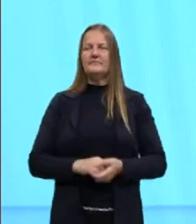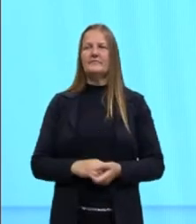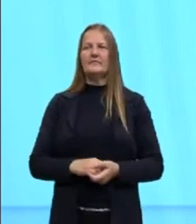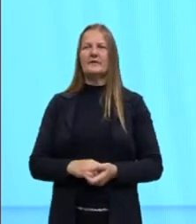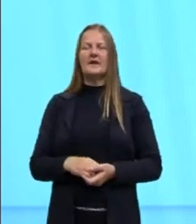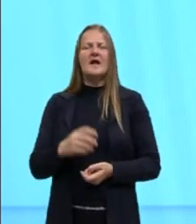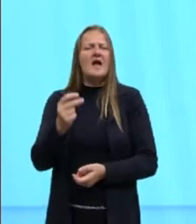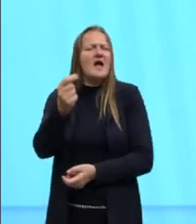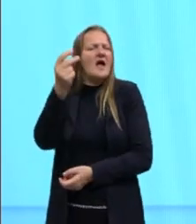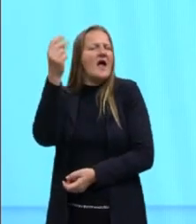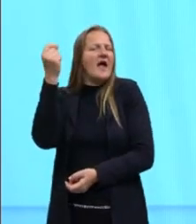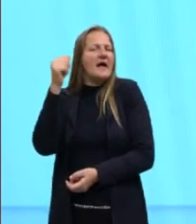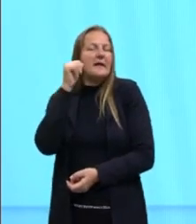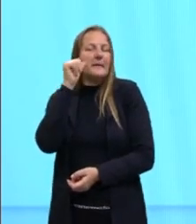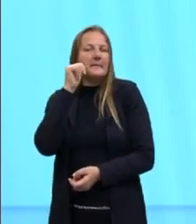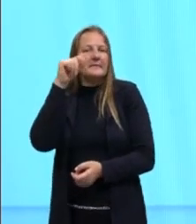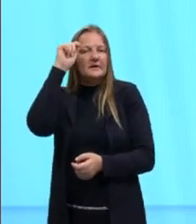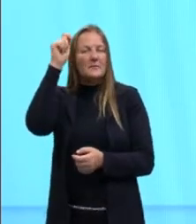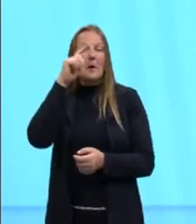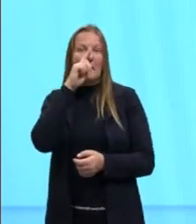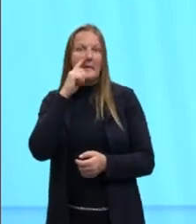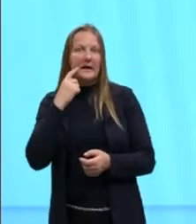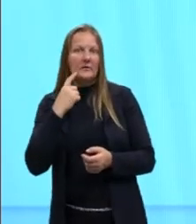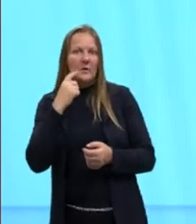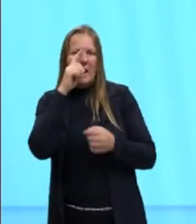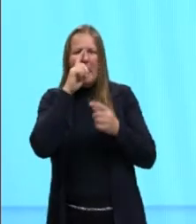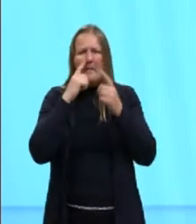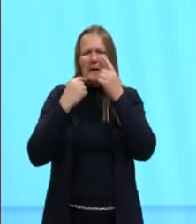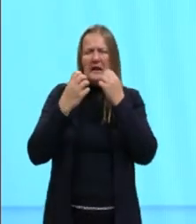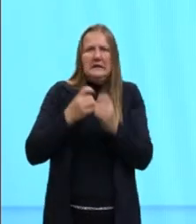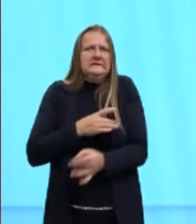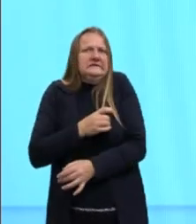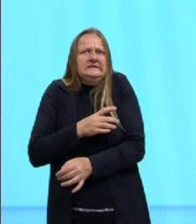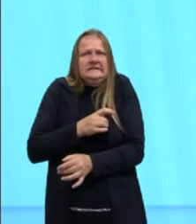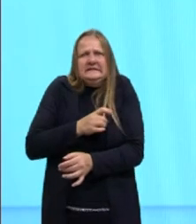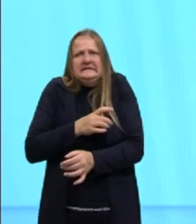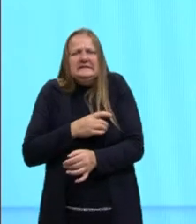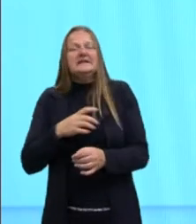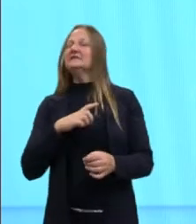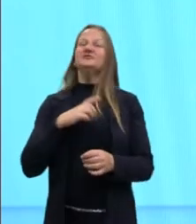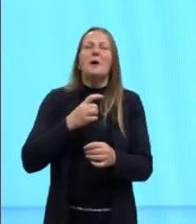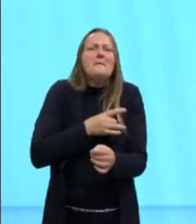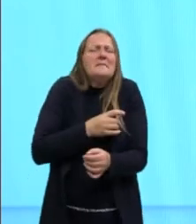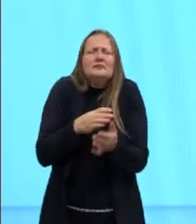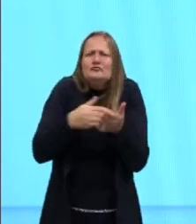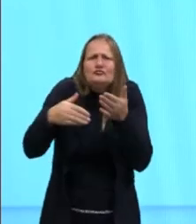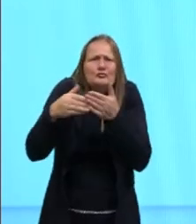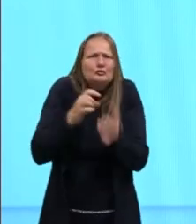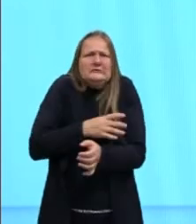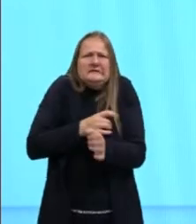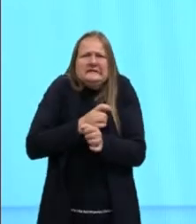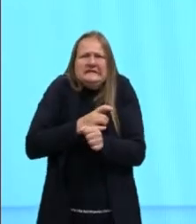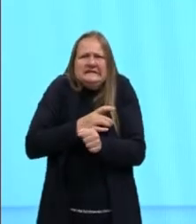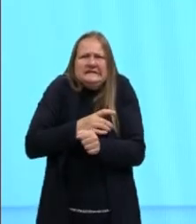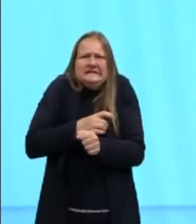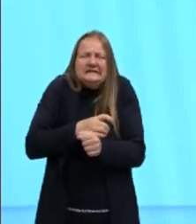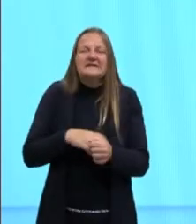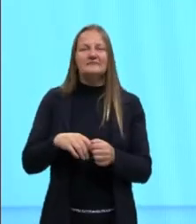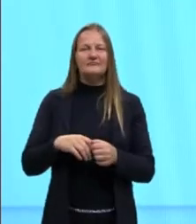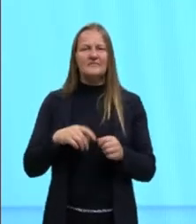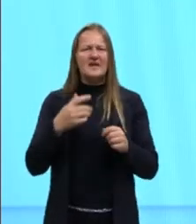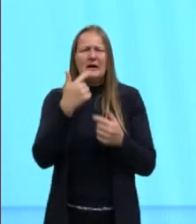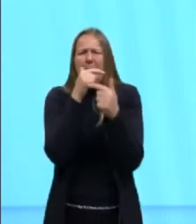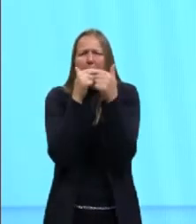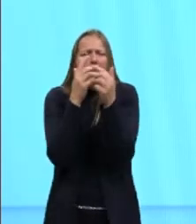era a chapeuzinho amarelo amarelada de medo tinha medo de tudo aquela chapeuzinho já